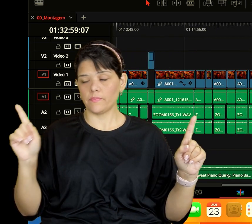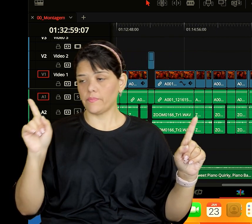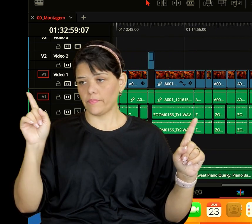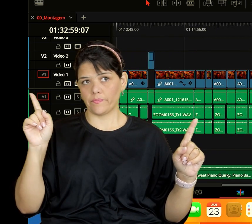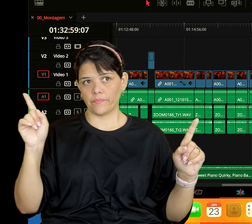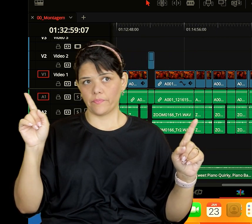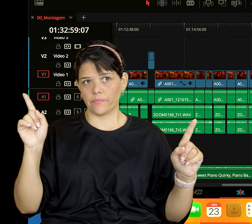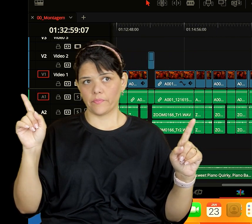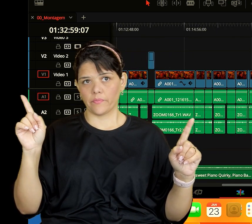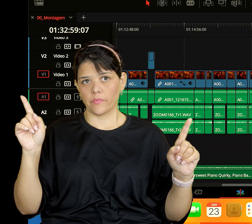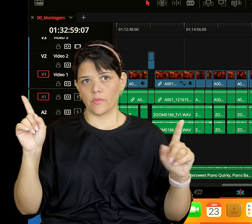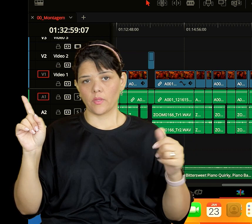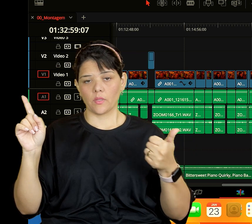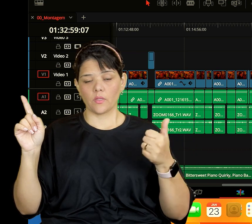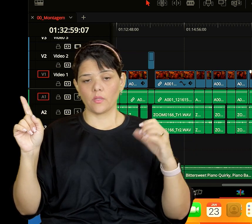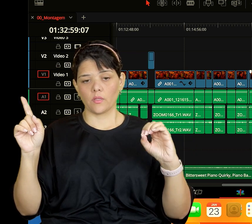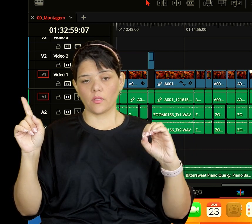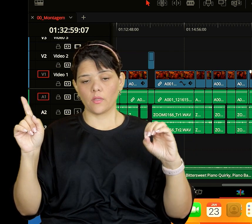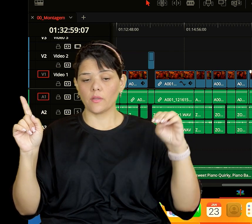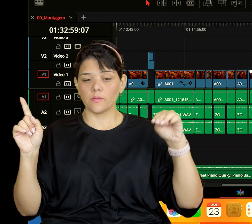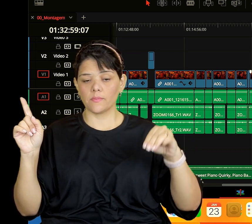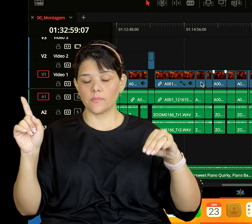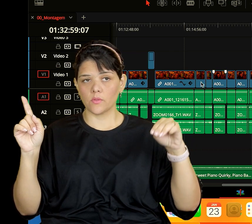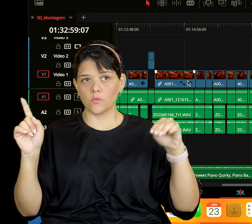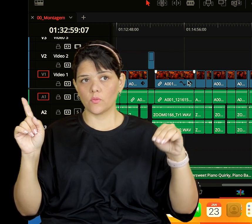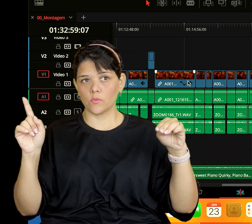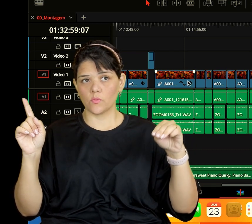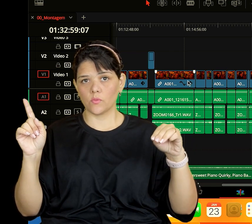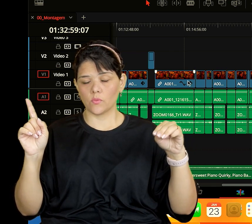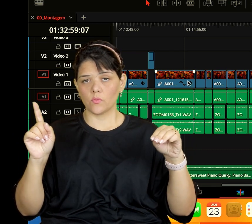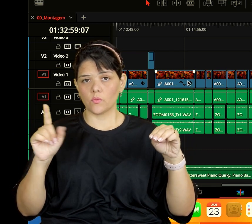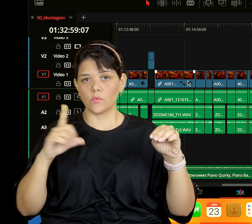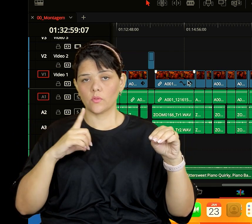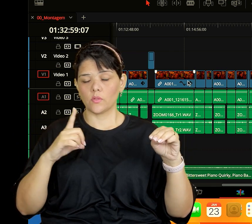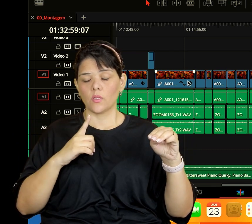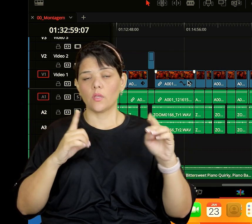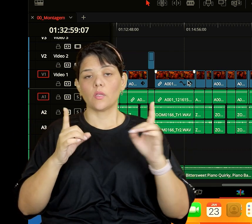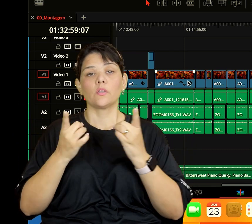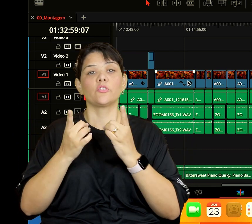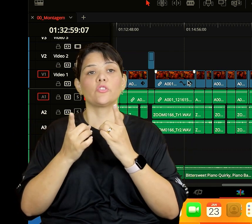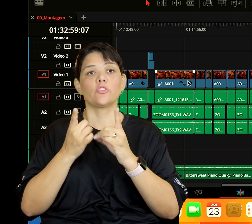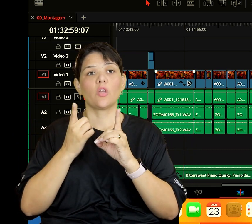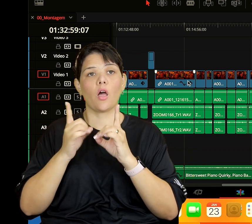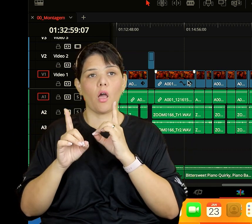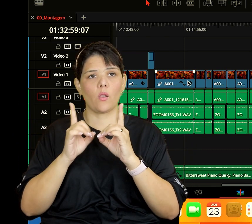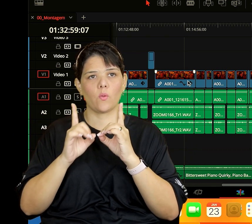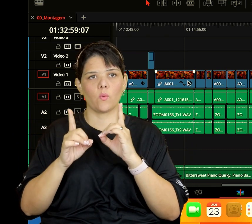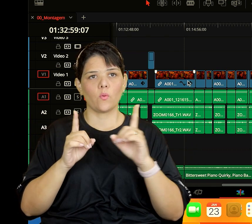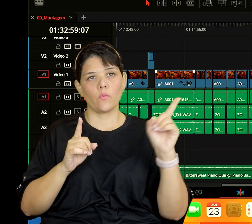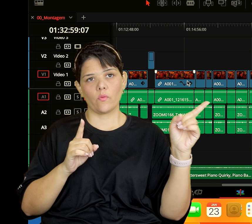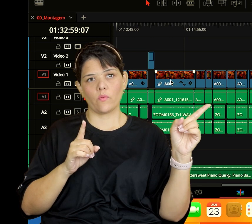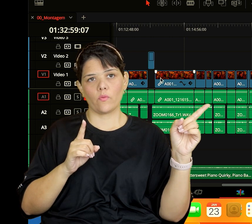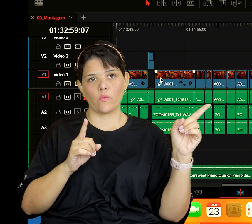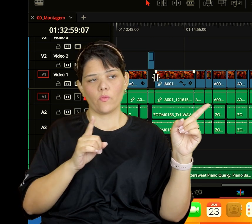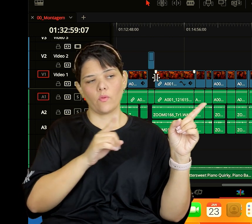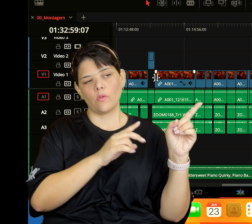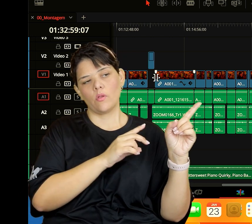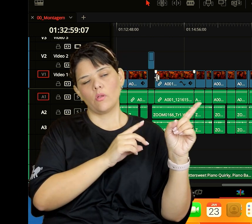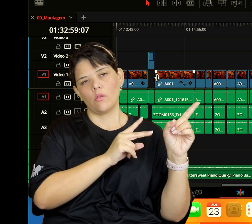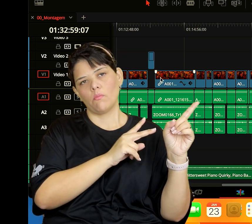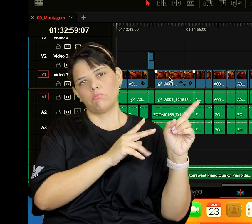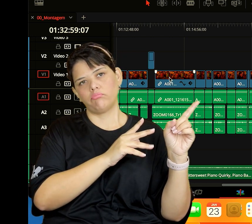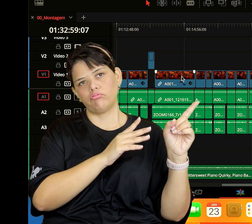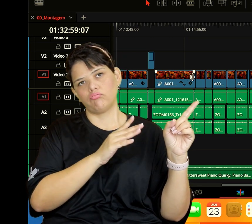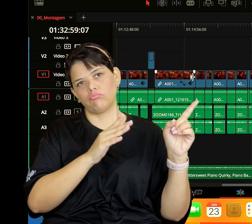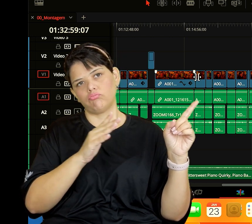em diálogo. Dá para vocês perceberem pelo tamanho do clipe, que ela é uma cena mais lenta, certo? Então a gente tem